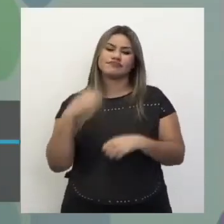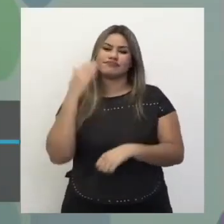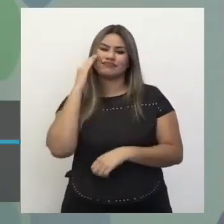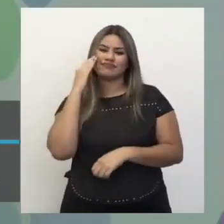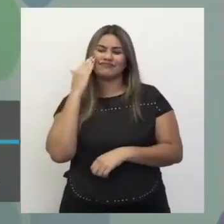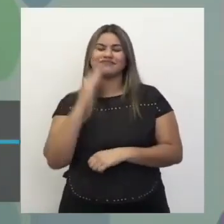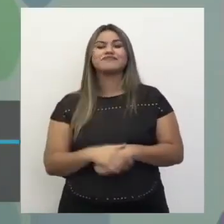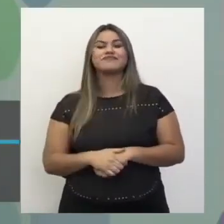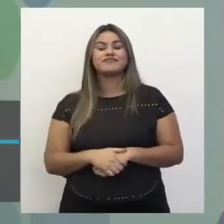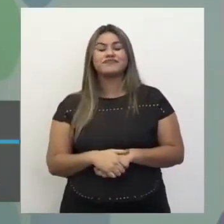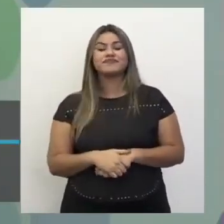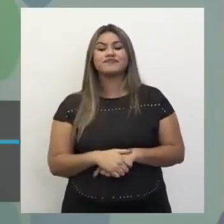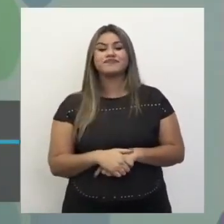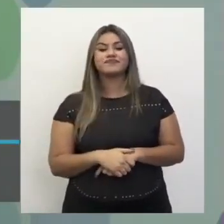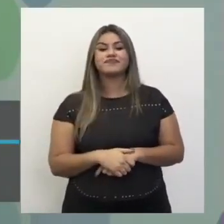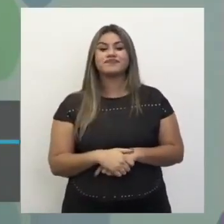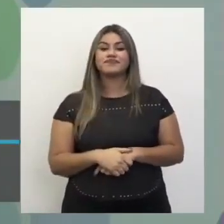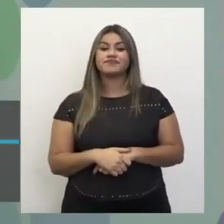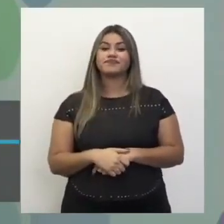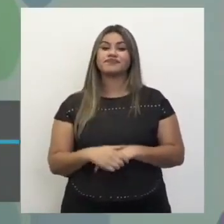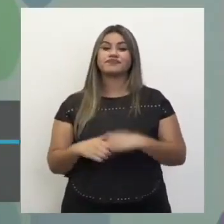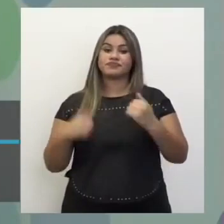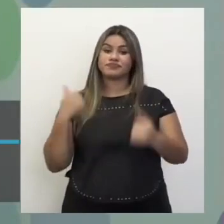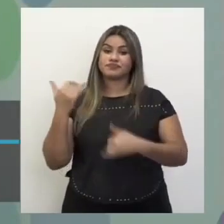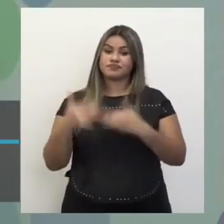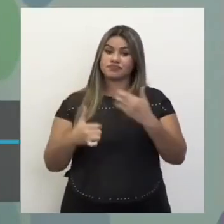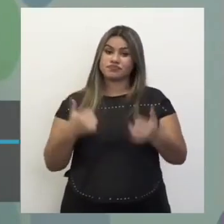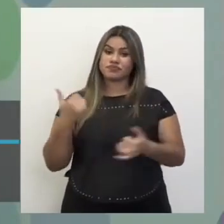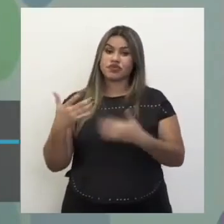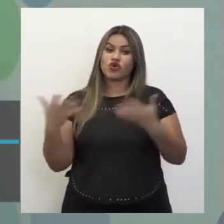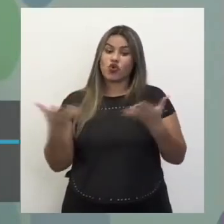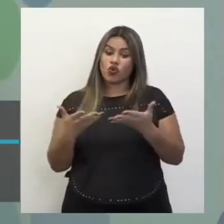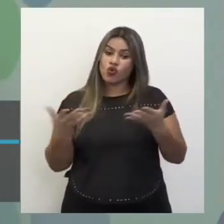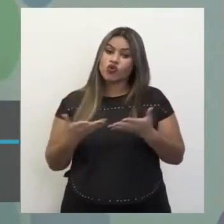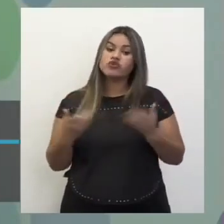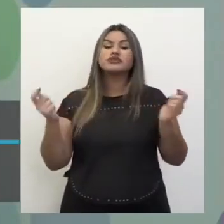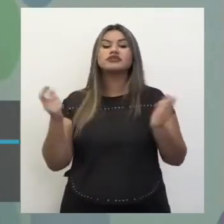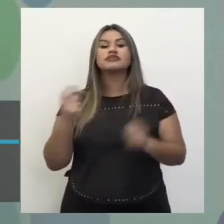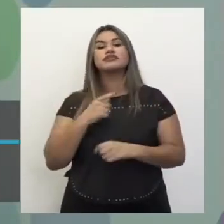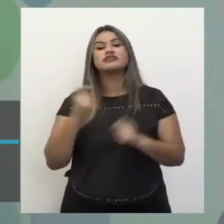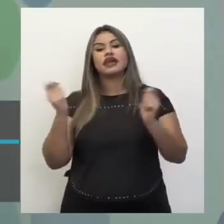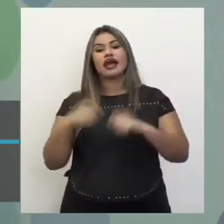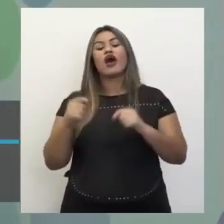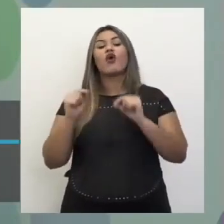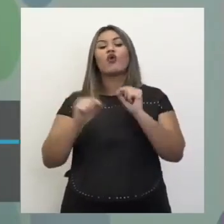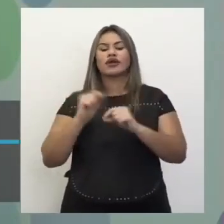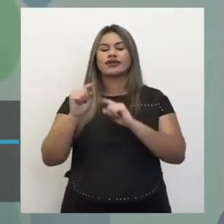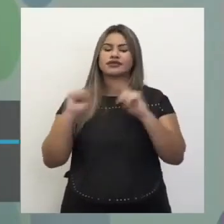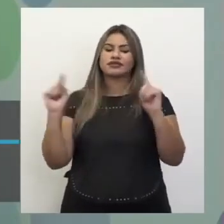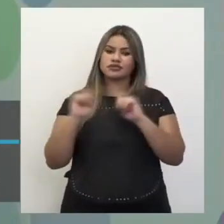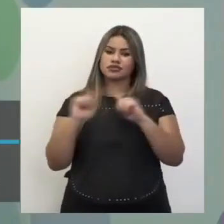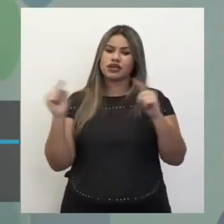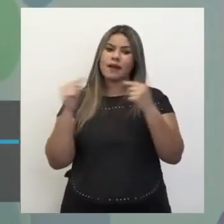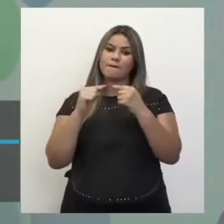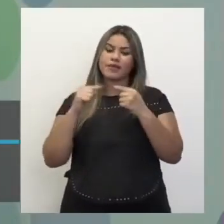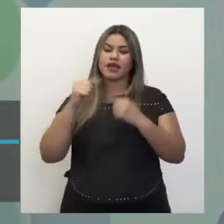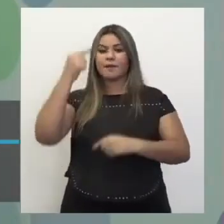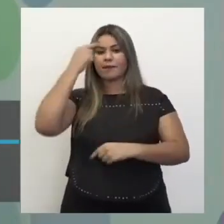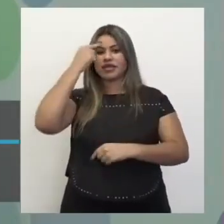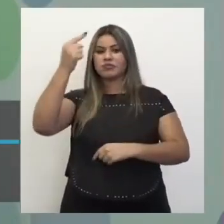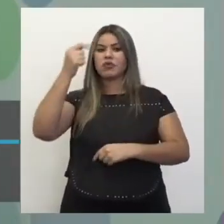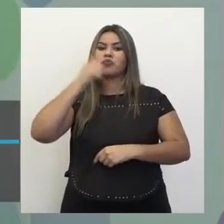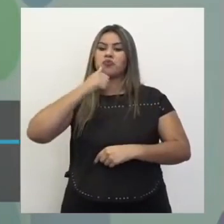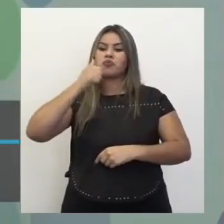do contexto. E aí eu falei, olha, na aula de hoje sim, nós veríamos a crítica a esse pensamento que diminui,